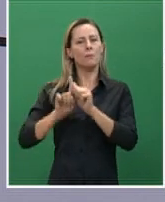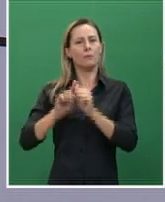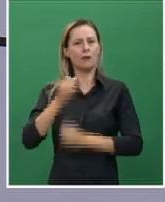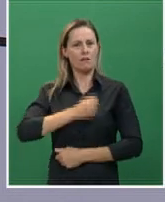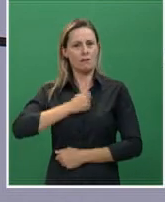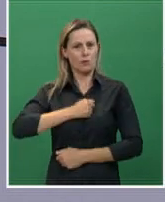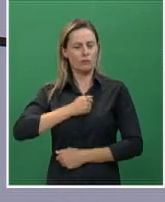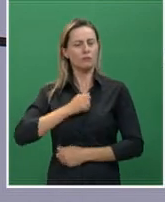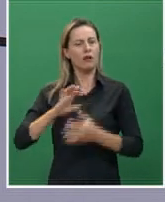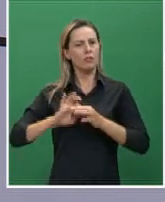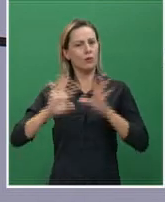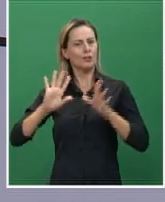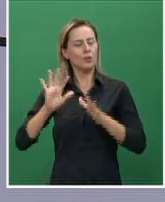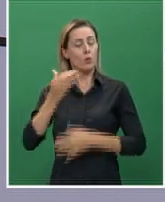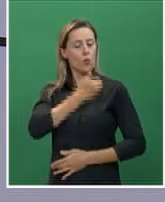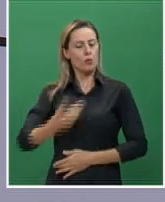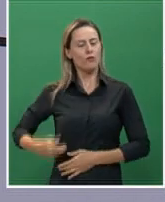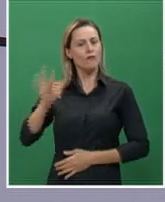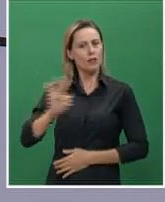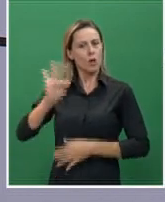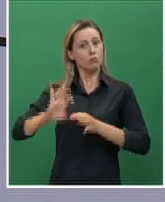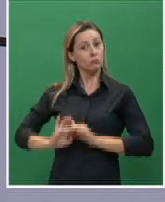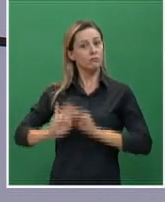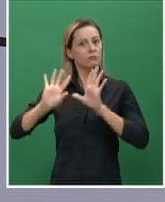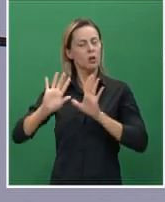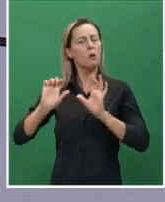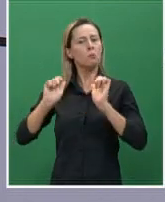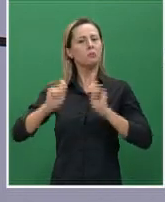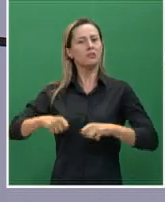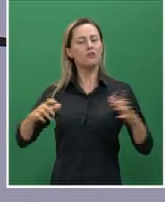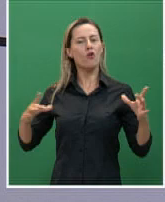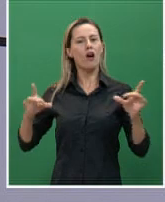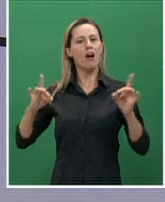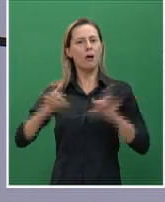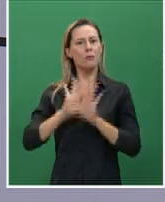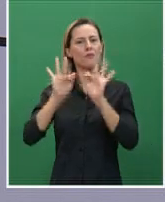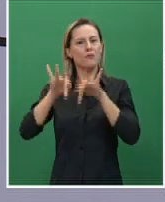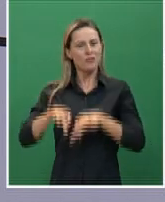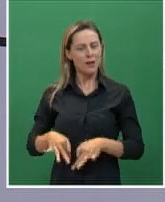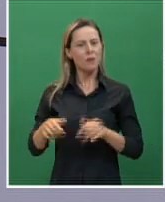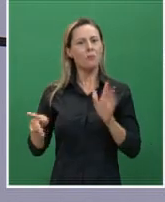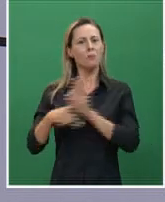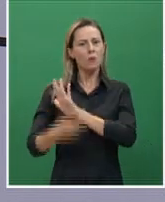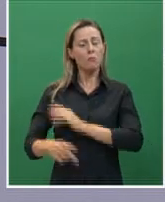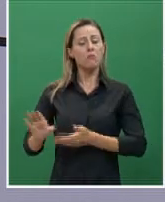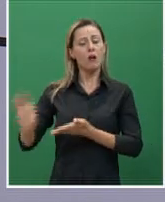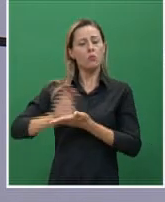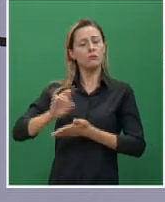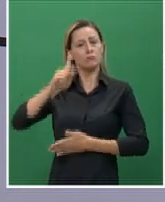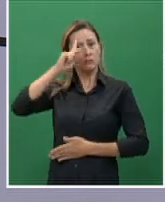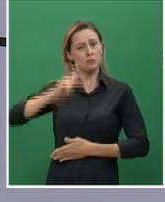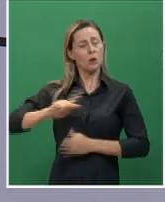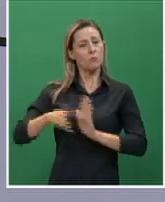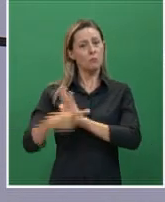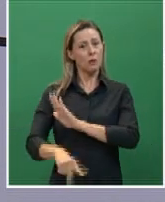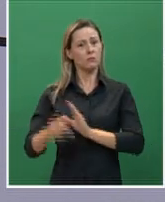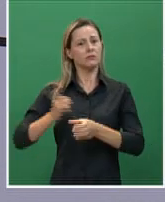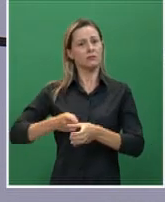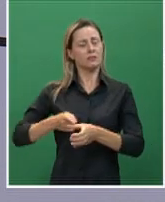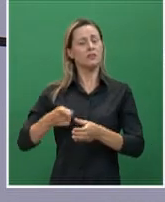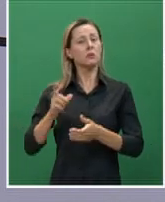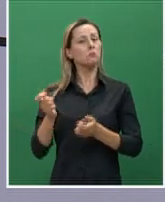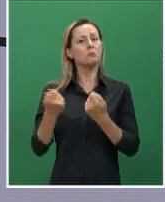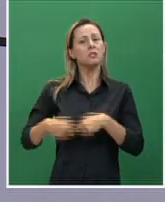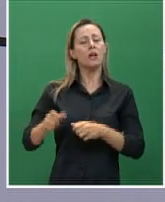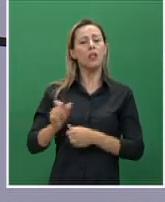autorização do Governo Federal para que a gente pudesse concluir essas cinco novas creches com recursos próprios e ao mesmo tempo então não